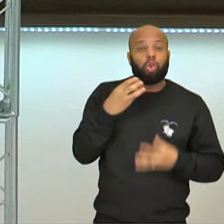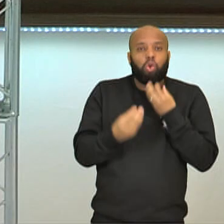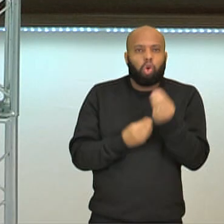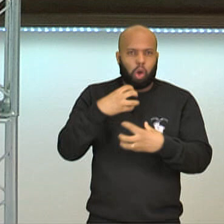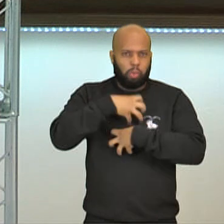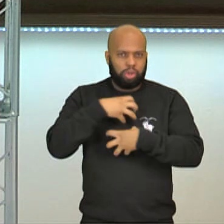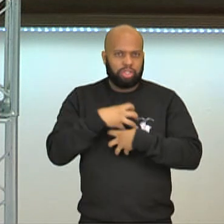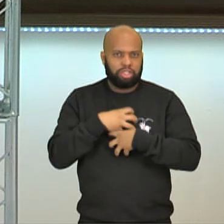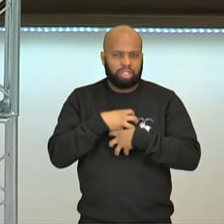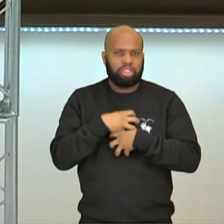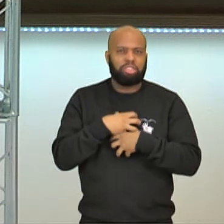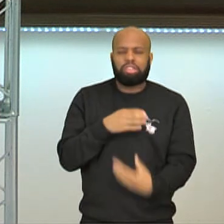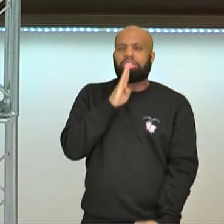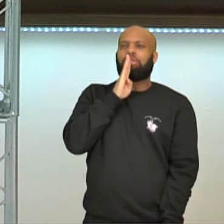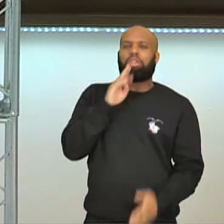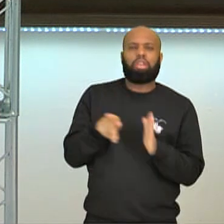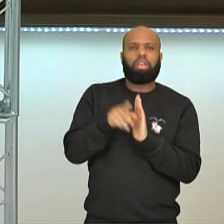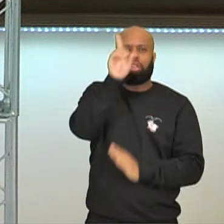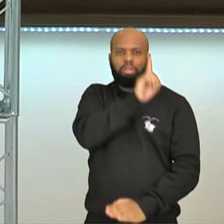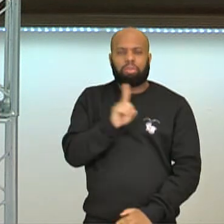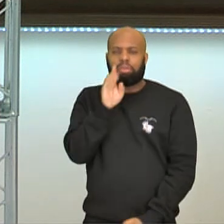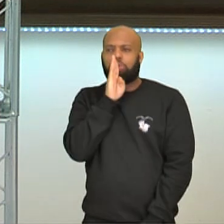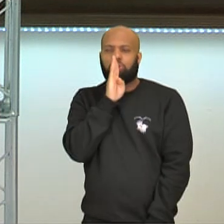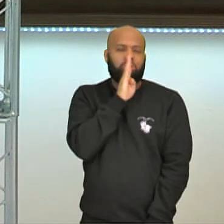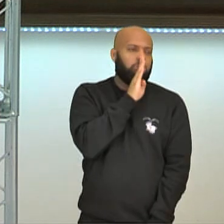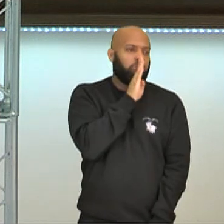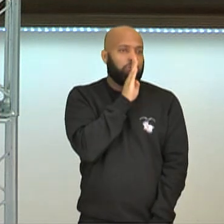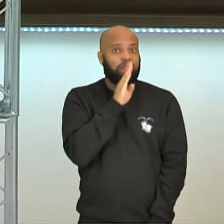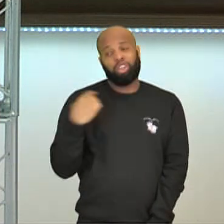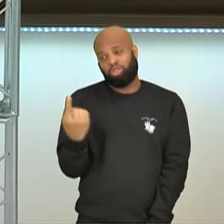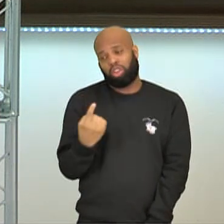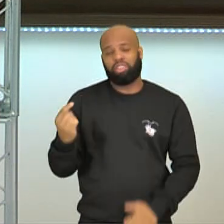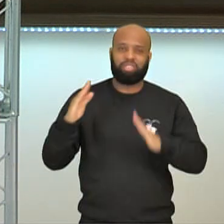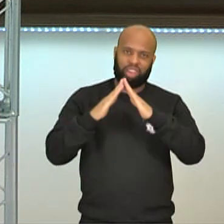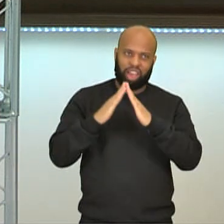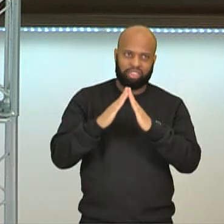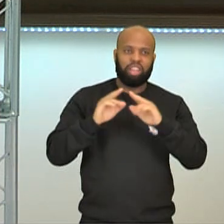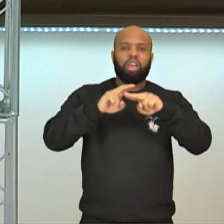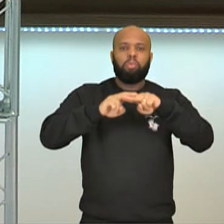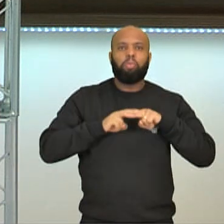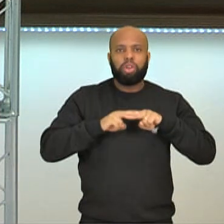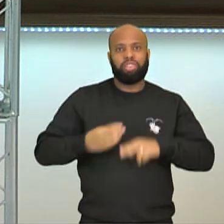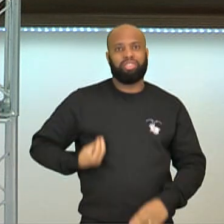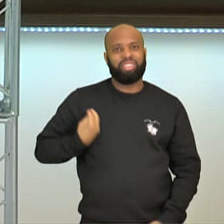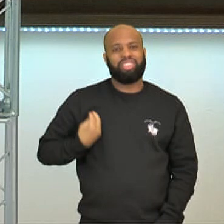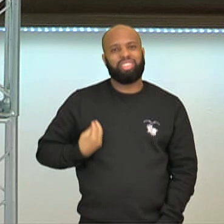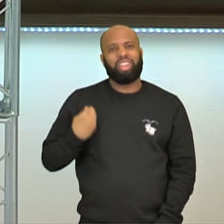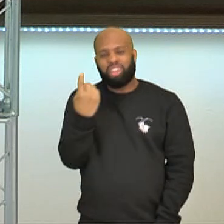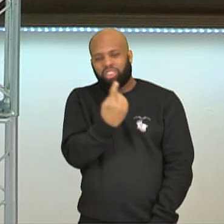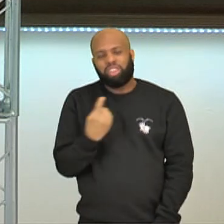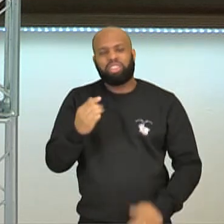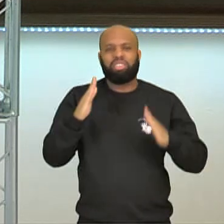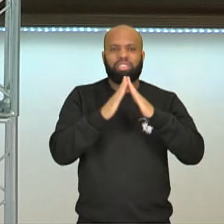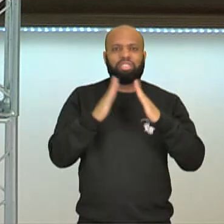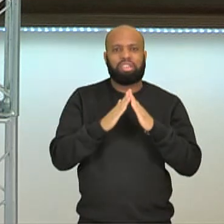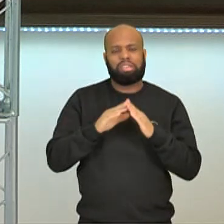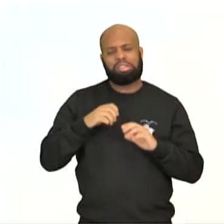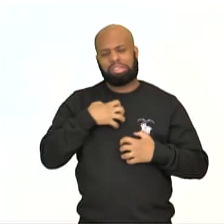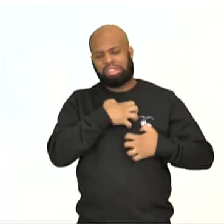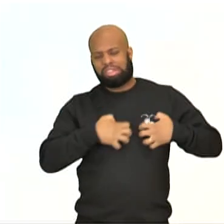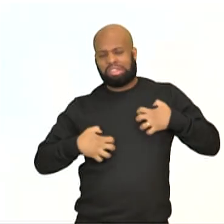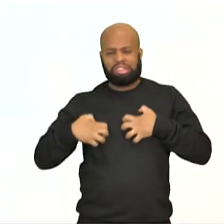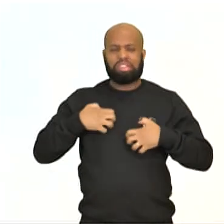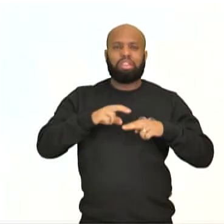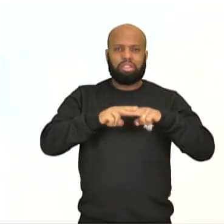silêncio apavora, porque é bem provável que ele esteja sozinho em casa e aí, por estar tão sozinho, fica apavorado com o